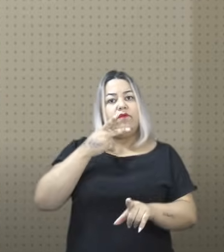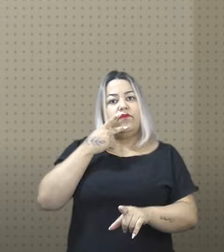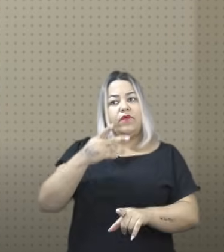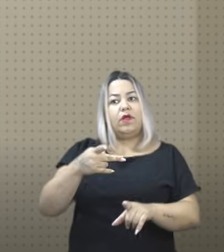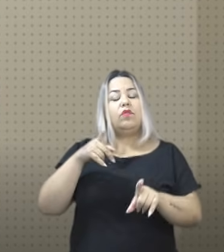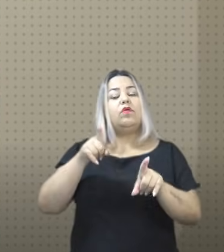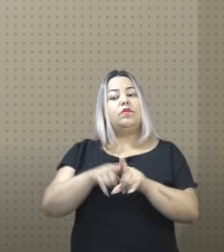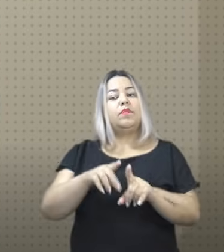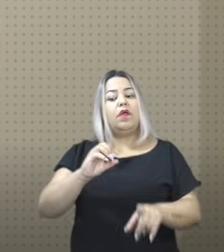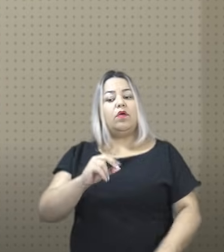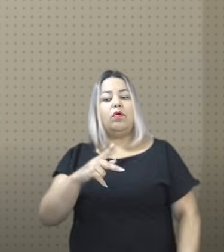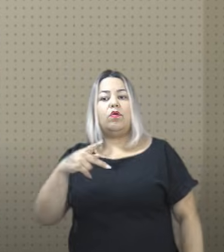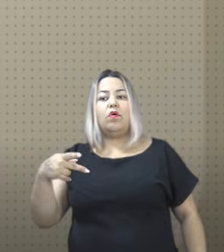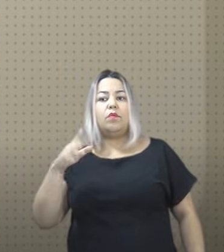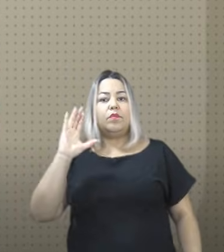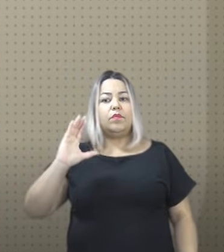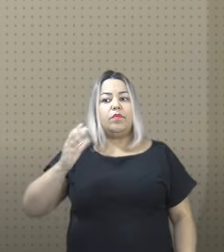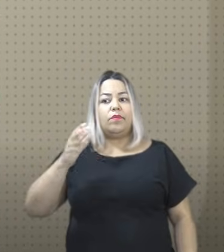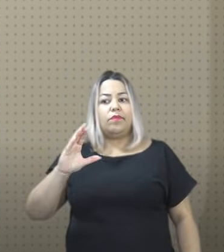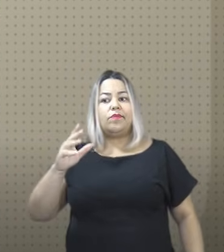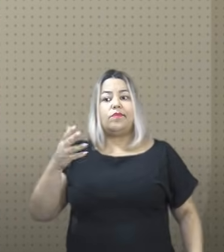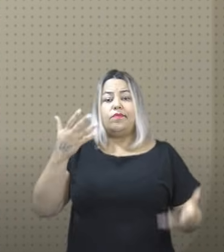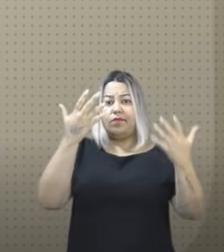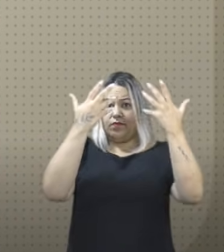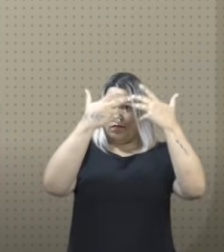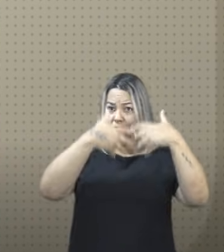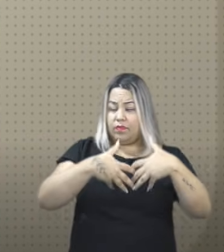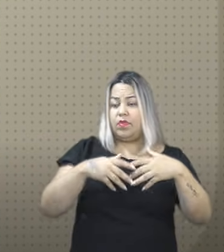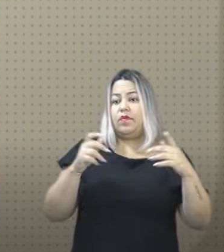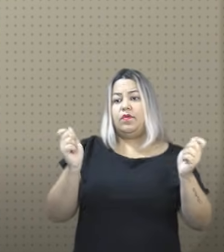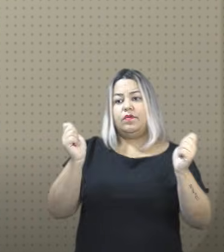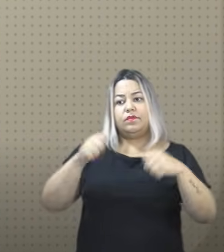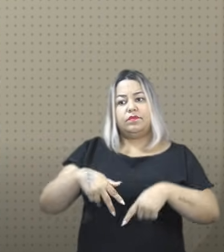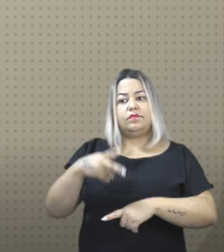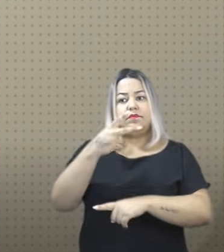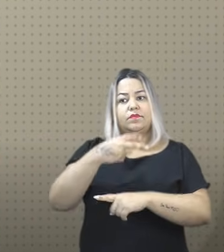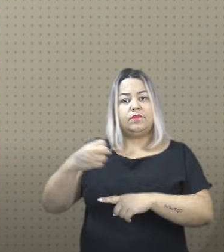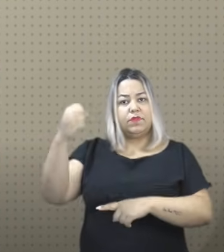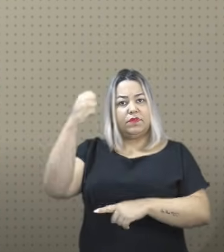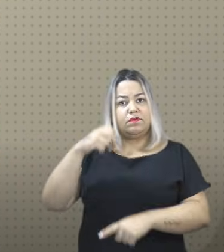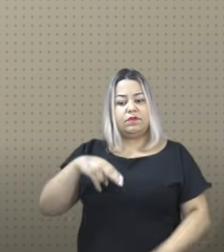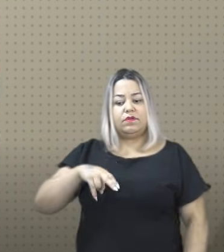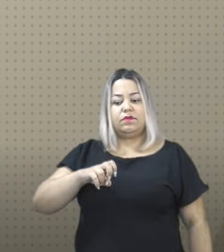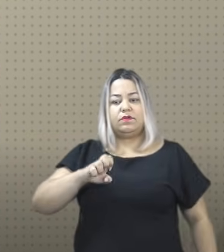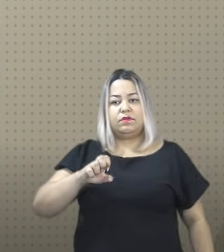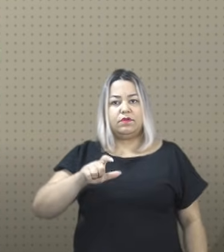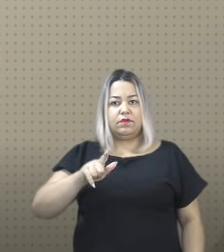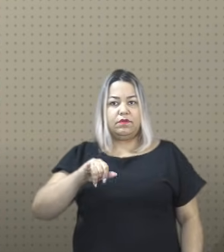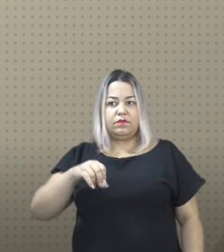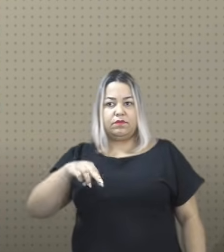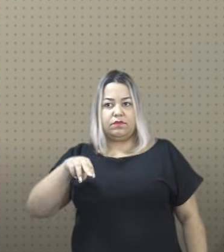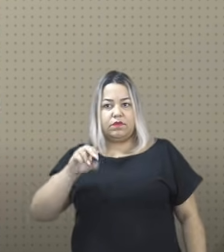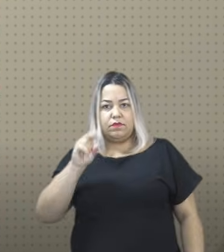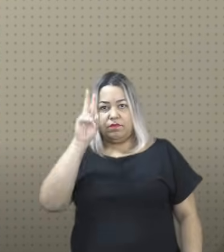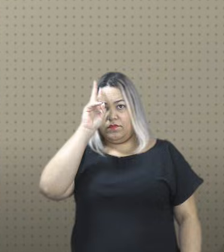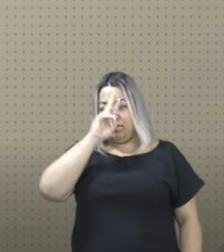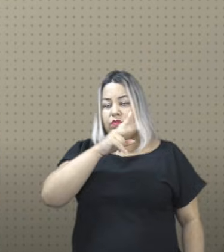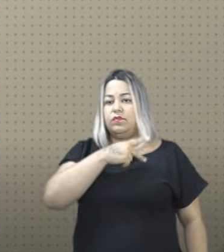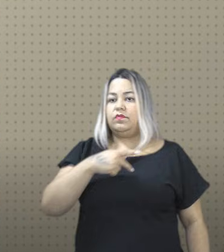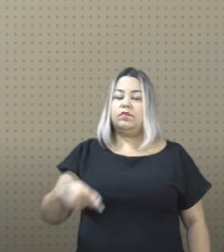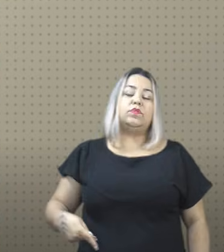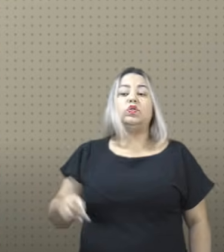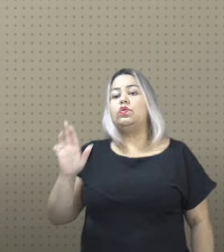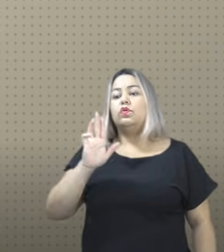esta é a COP onde a ciência e a racionalidade precisam vencer o negacionismo, lembrando as palavras do presidente Lula sobre